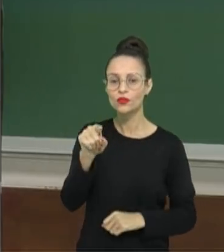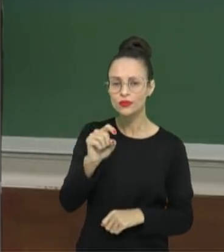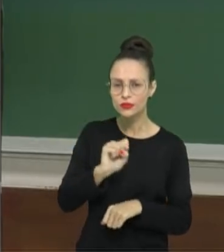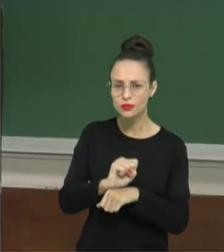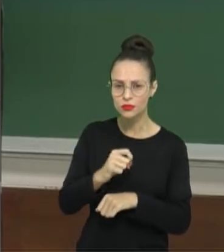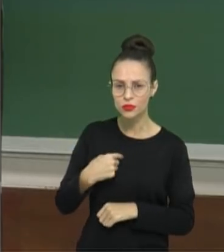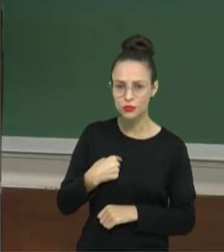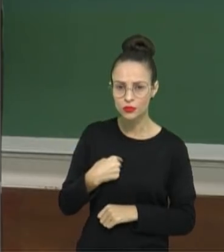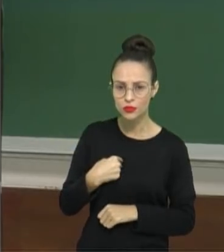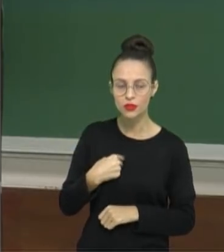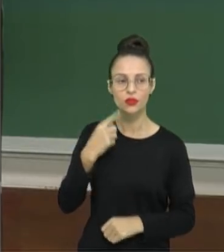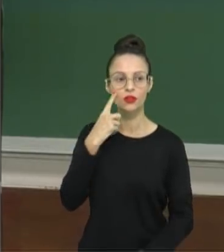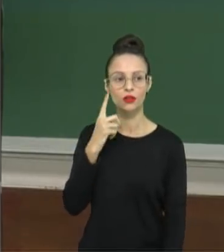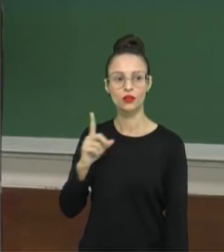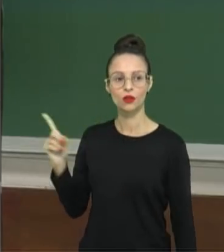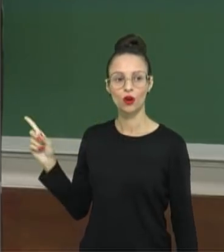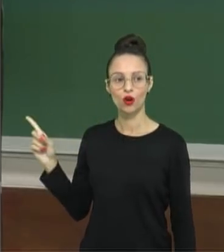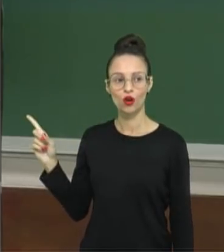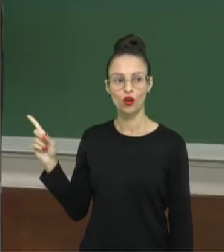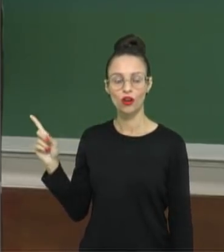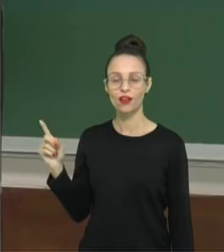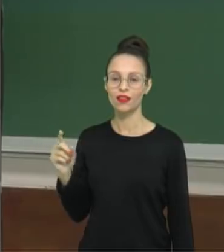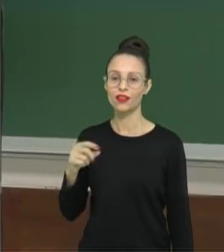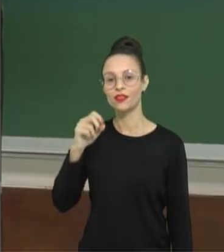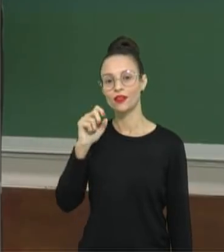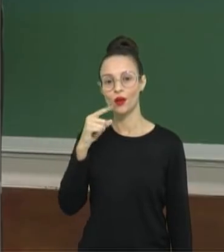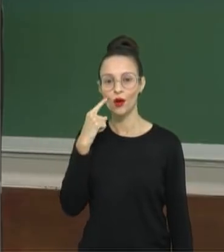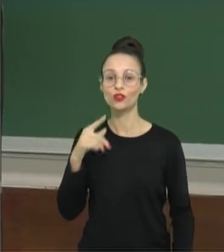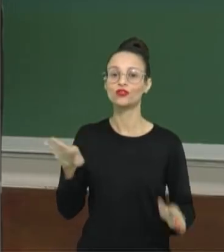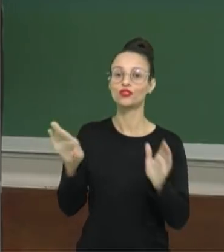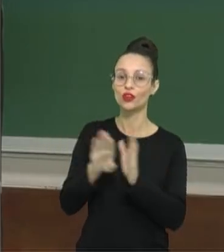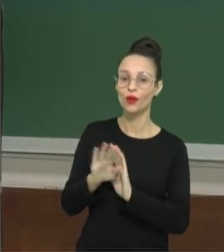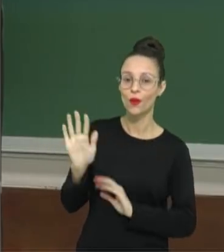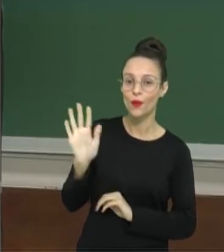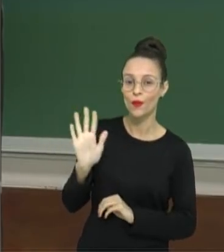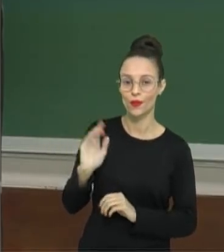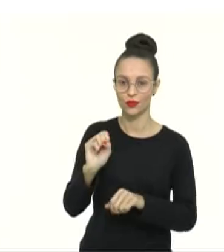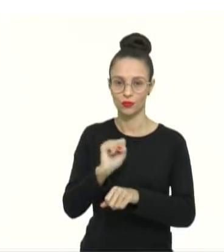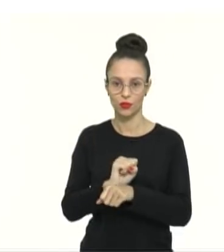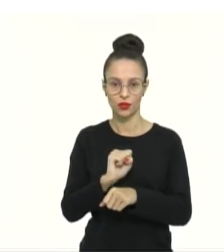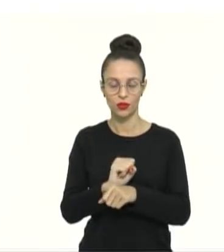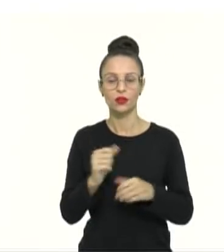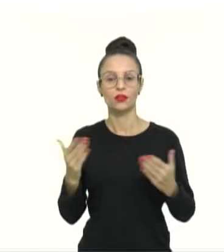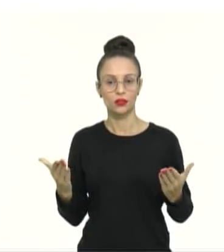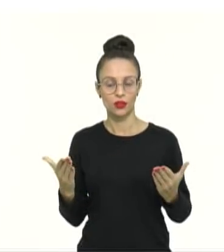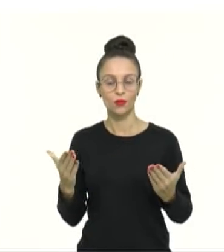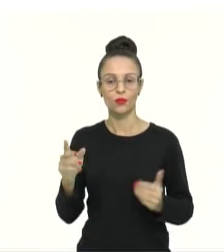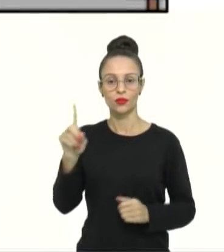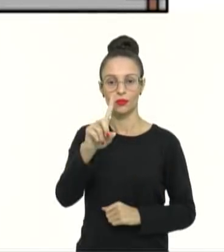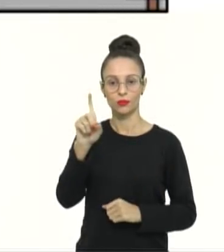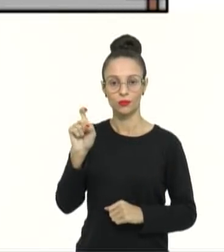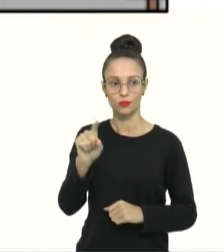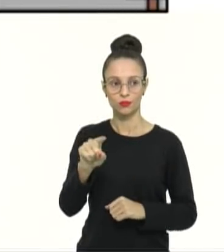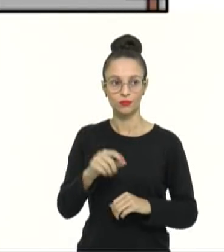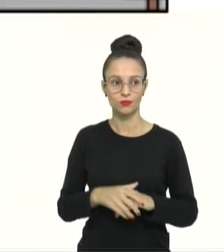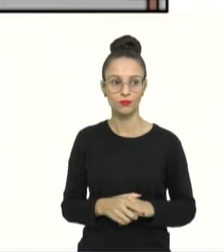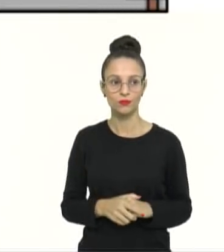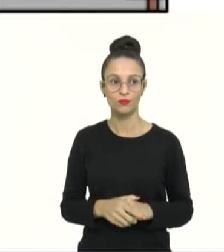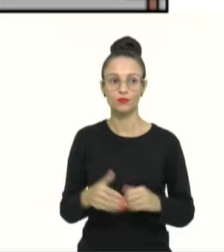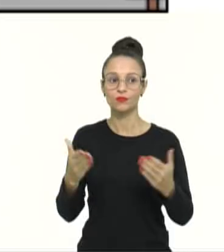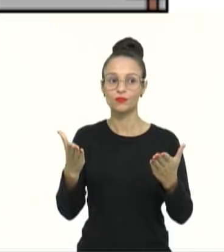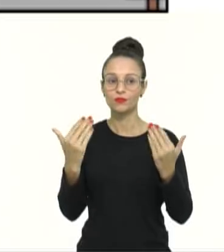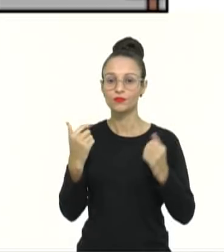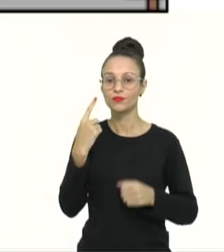mim? Olha lá a carinha do amigo. Ai, chegou, né? Então, forma interrogativa. Vamos ver